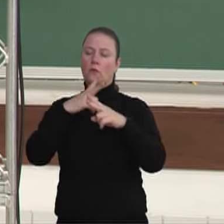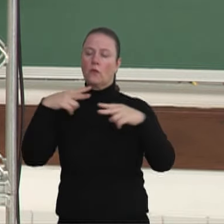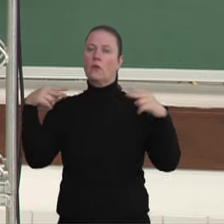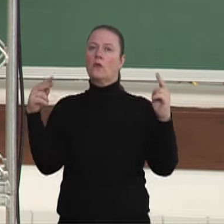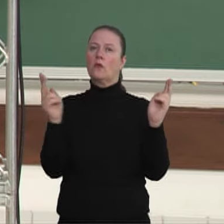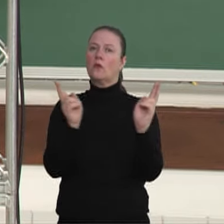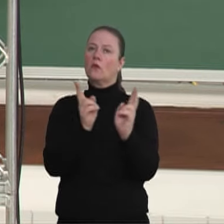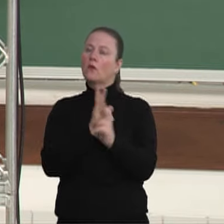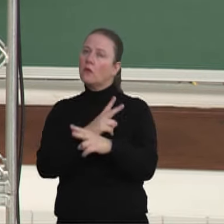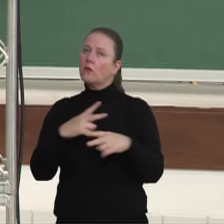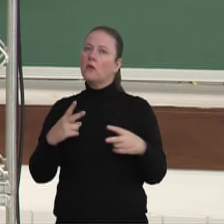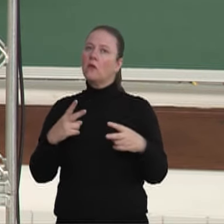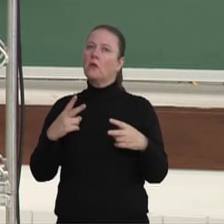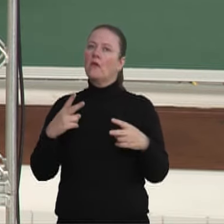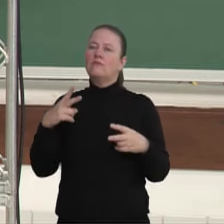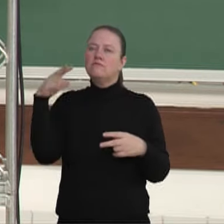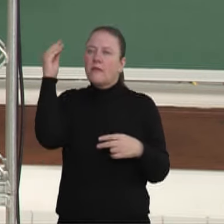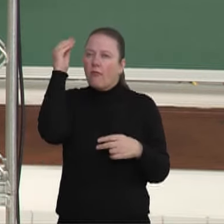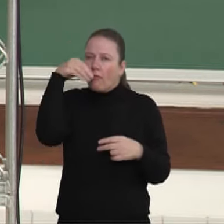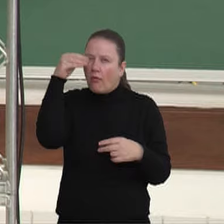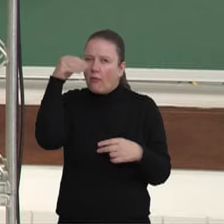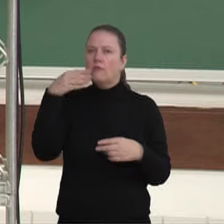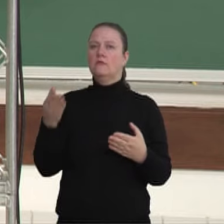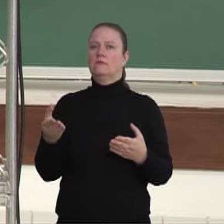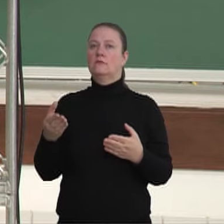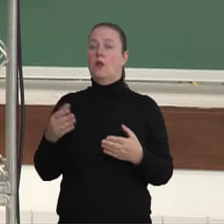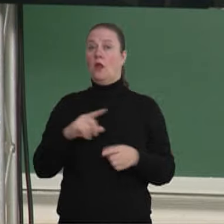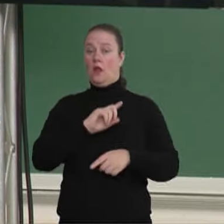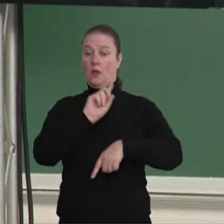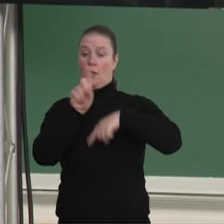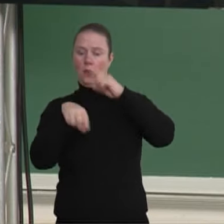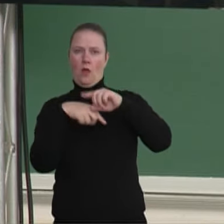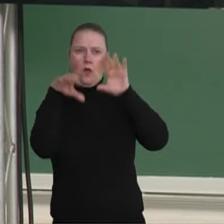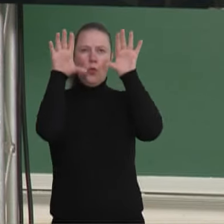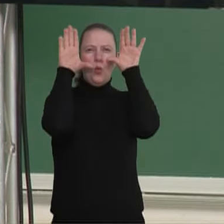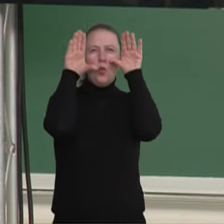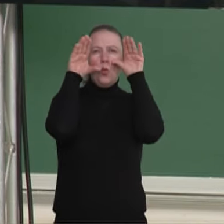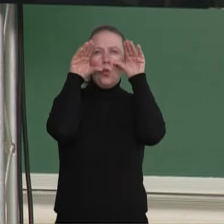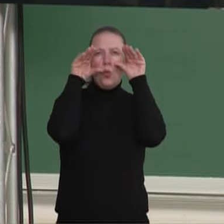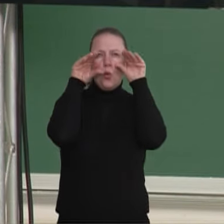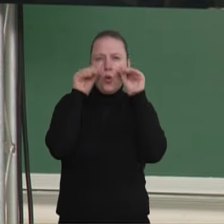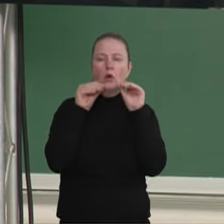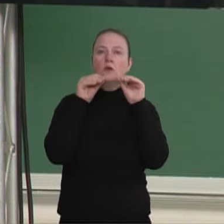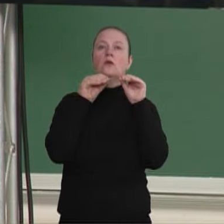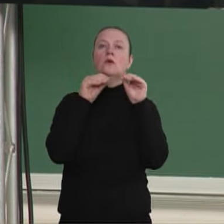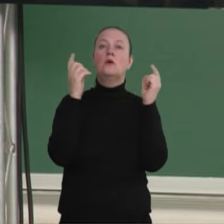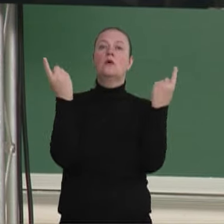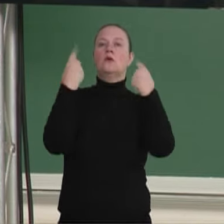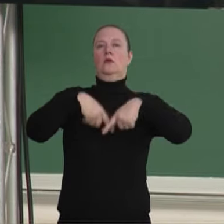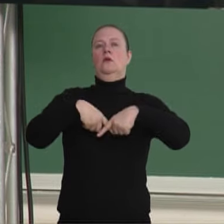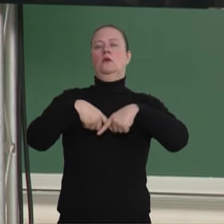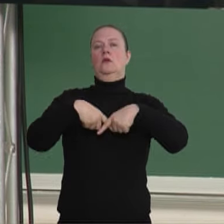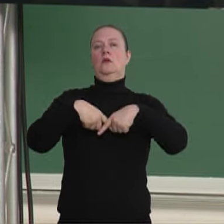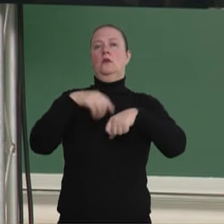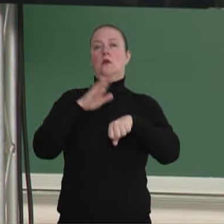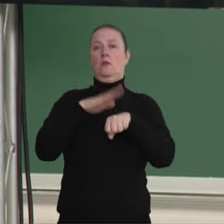que acabamos trabalhando ao longo do dia. Ao longo da noite, inverte-se o processo. Então, o que vai estar mais aquecido ali por volta da meia-noite é